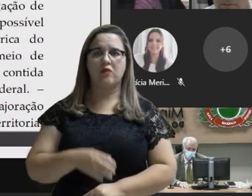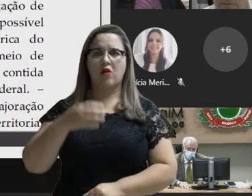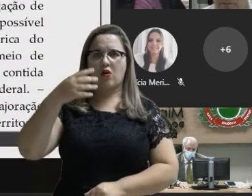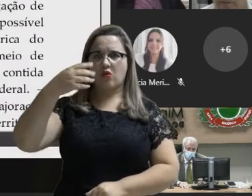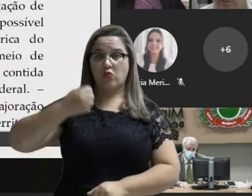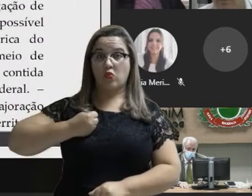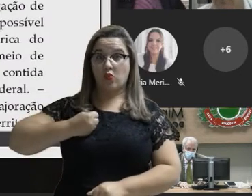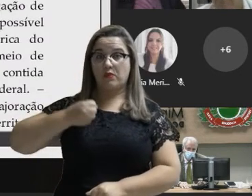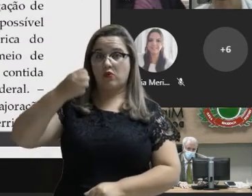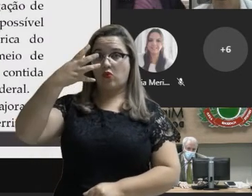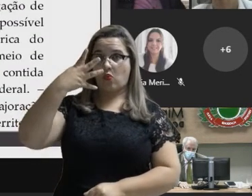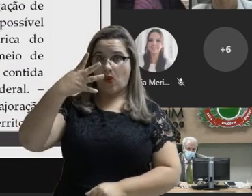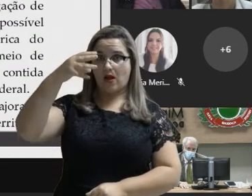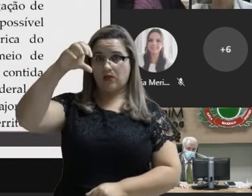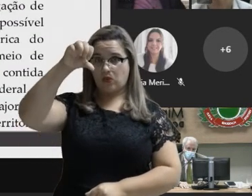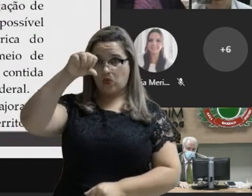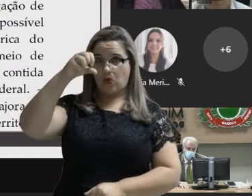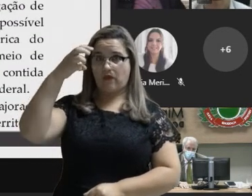493.